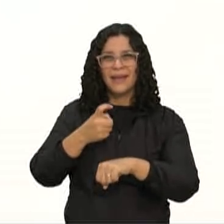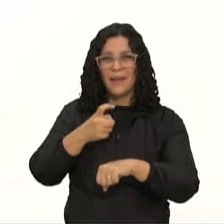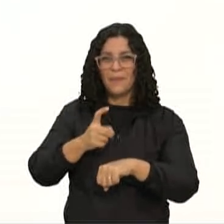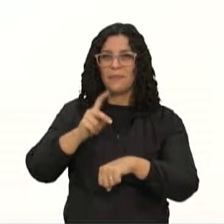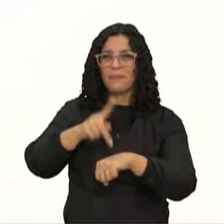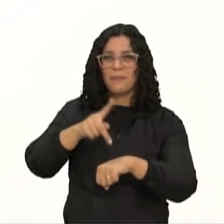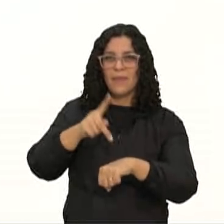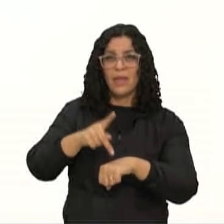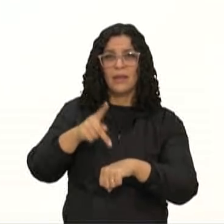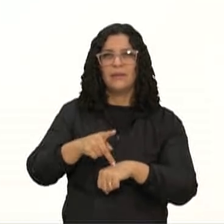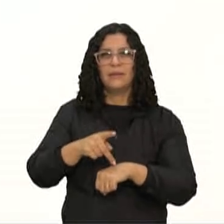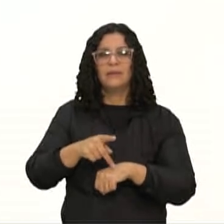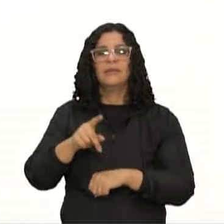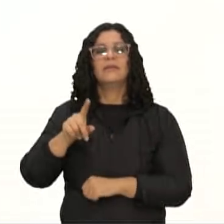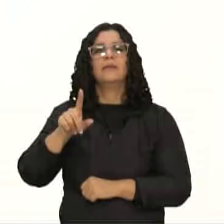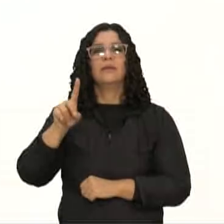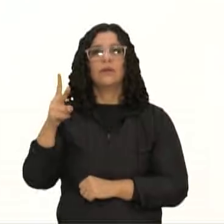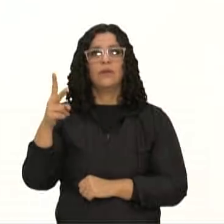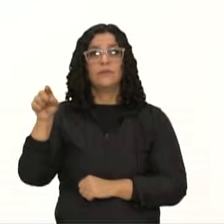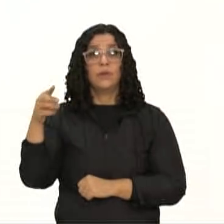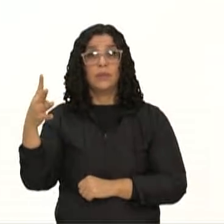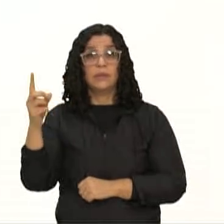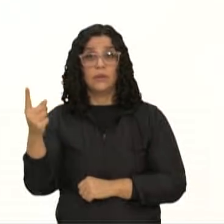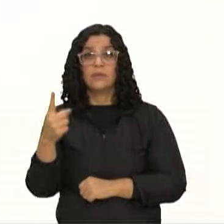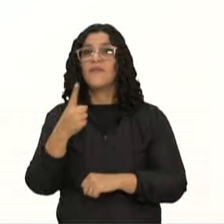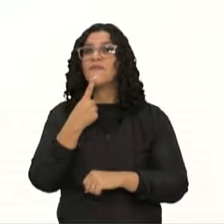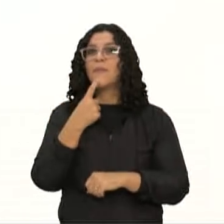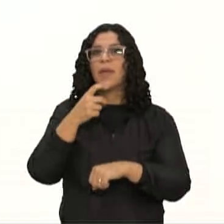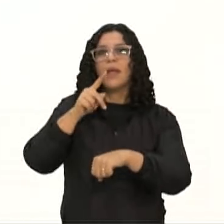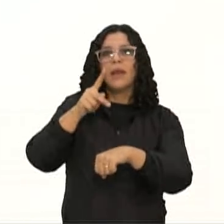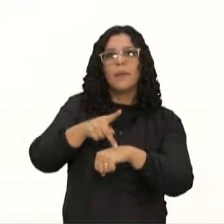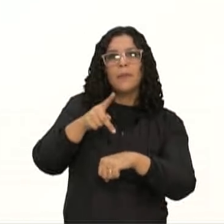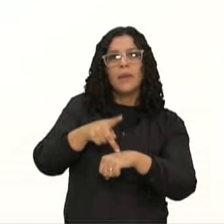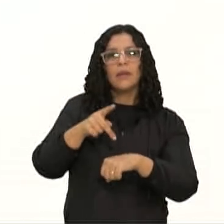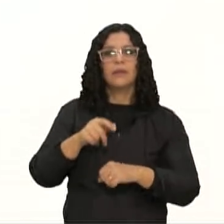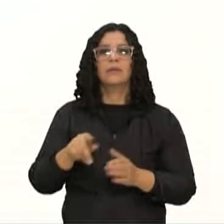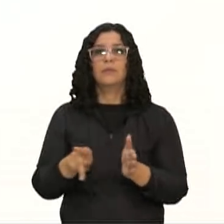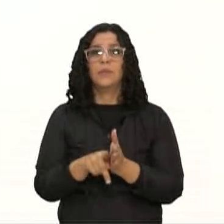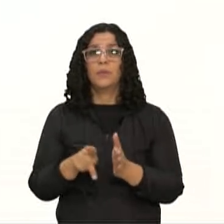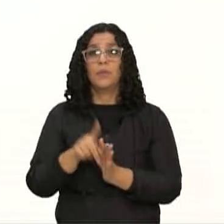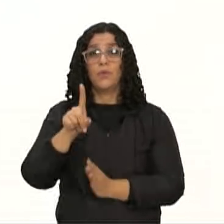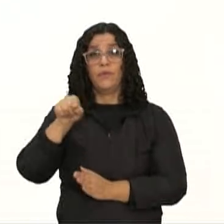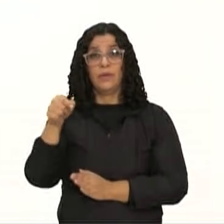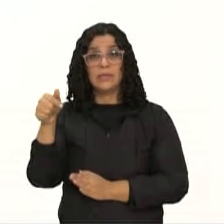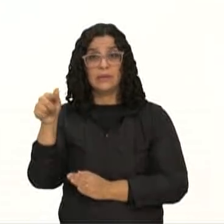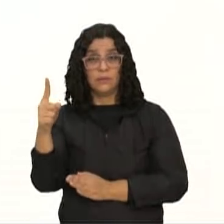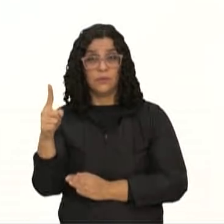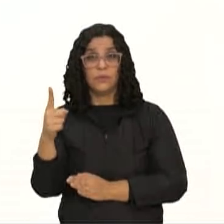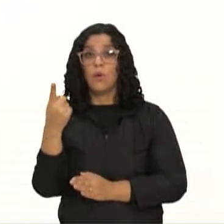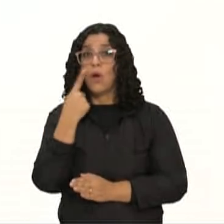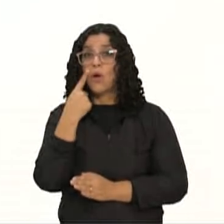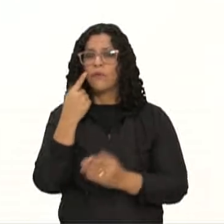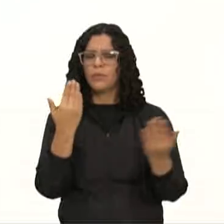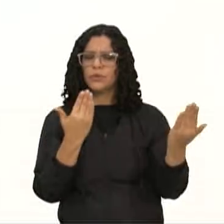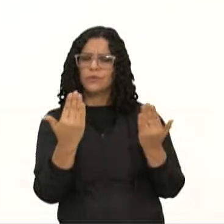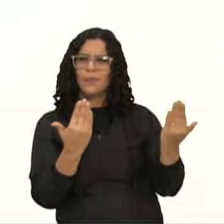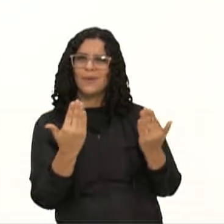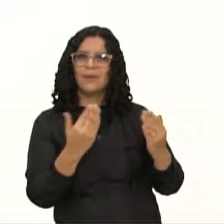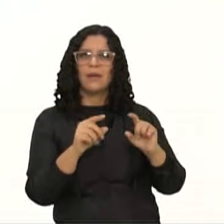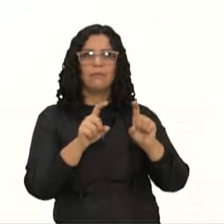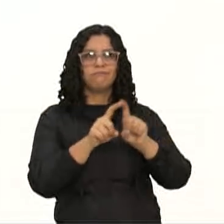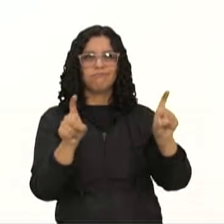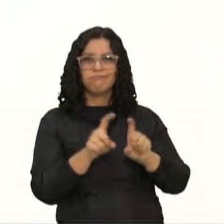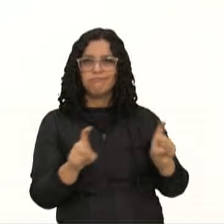refração 2.42 e o rubi, índice de refração 1.71. Vamos então às nossas